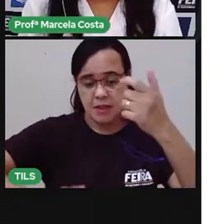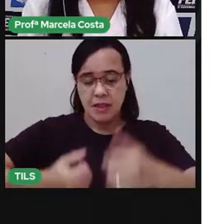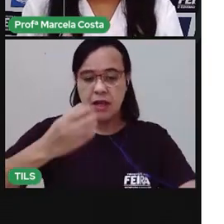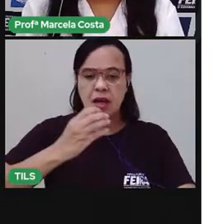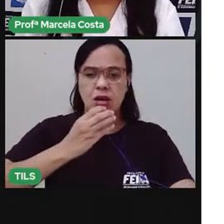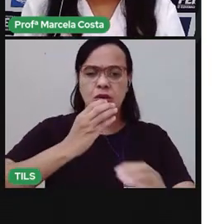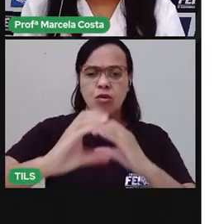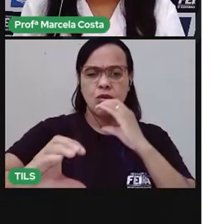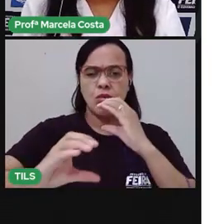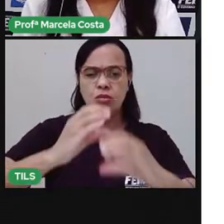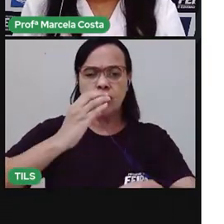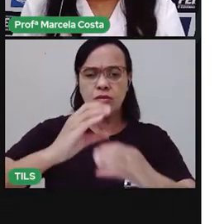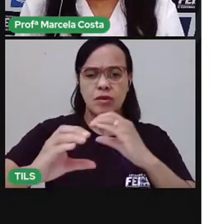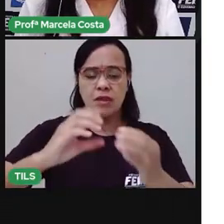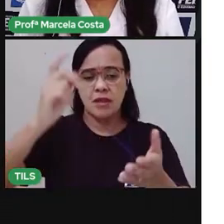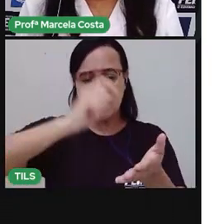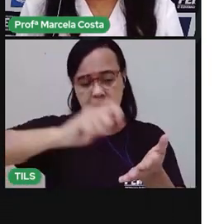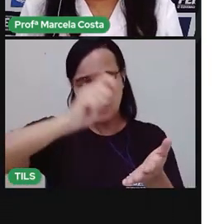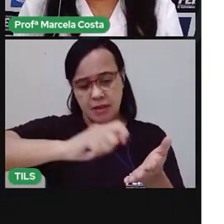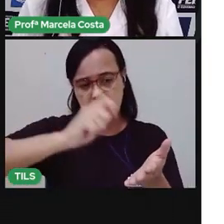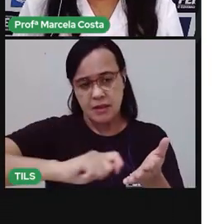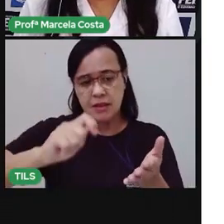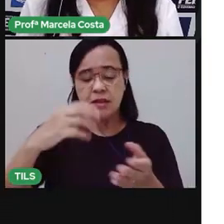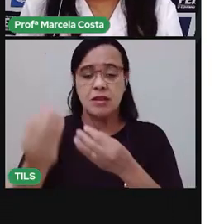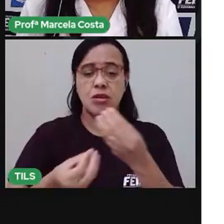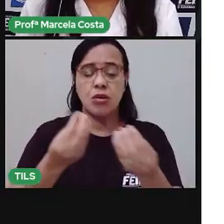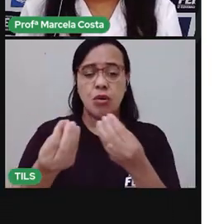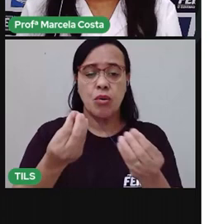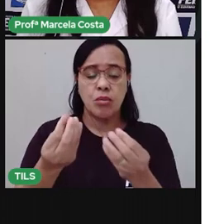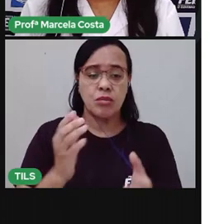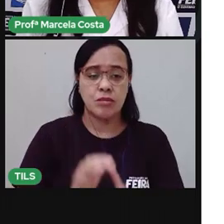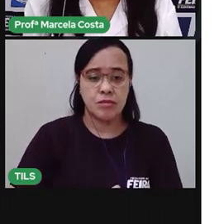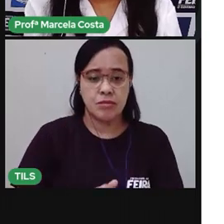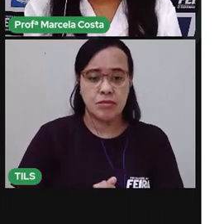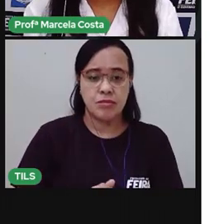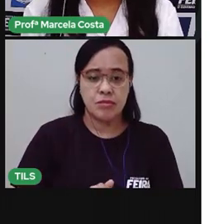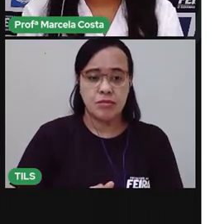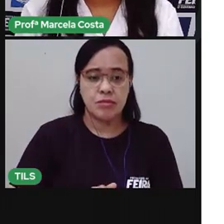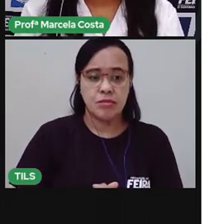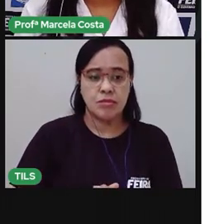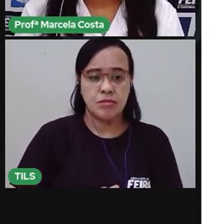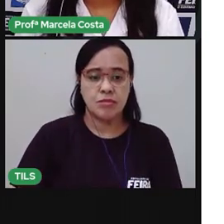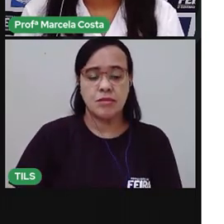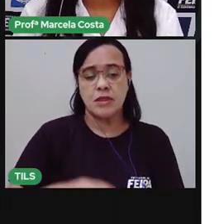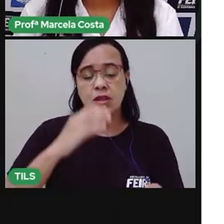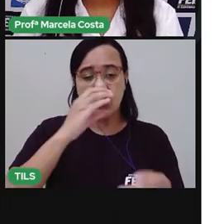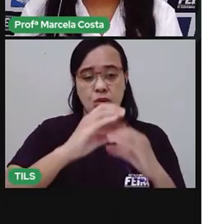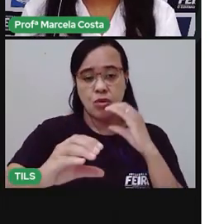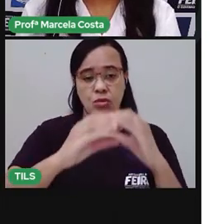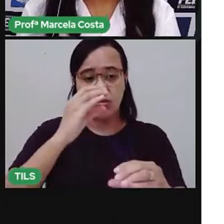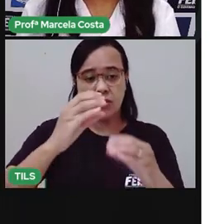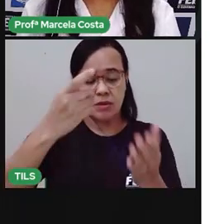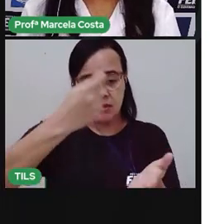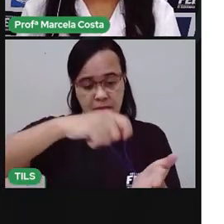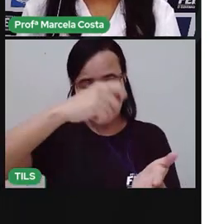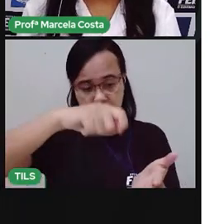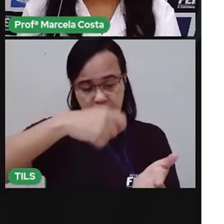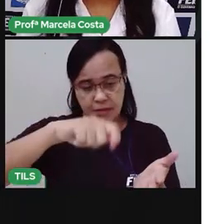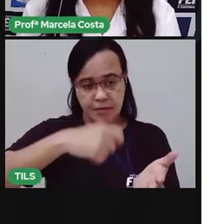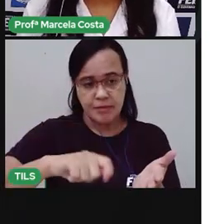de maneira explícita para escrever em comunicado dessa forma